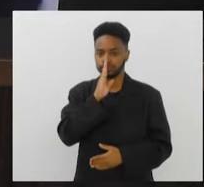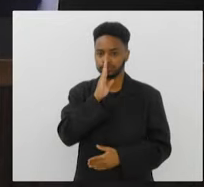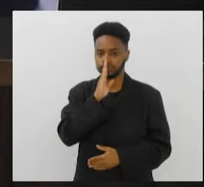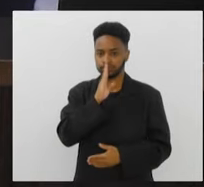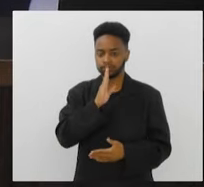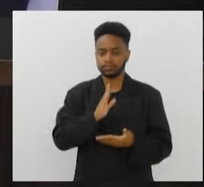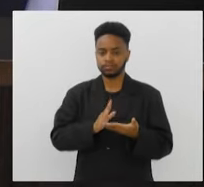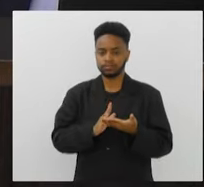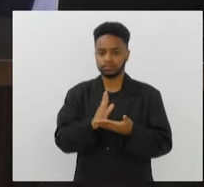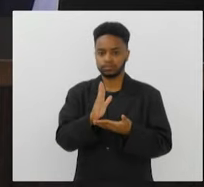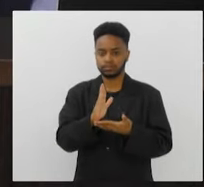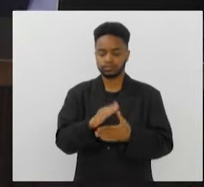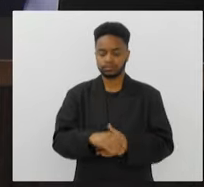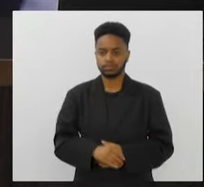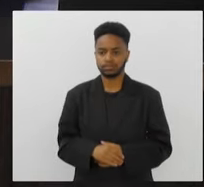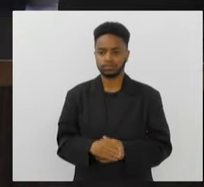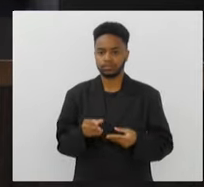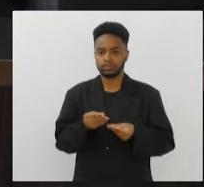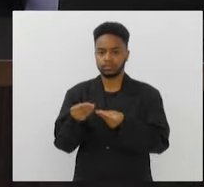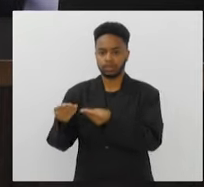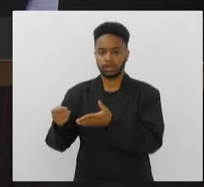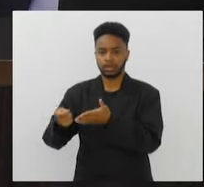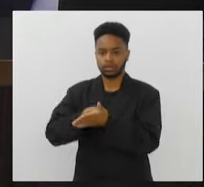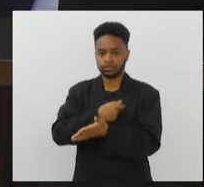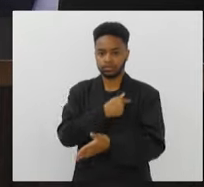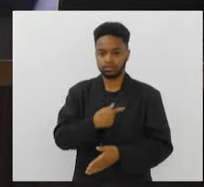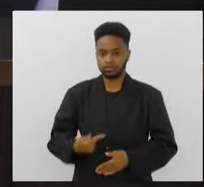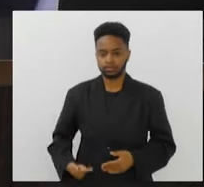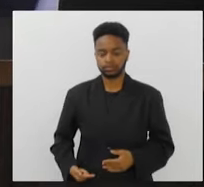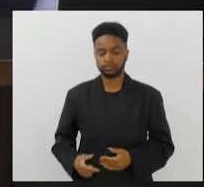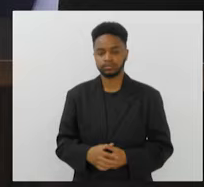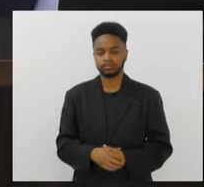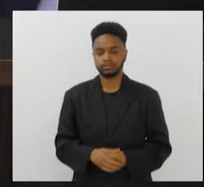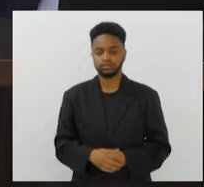estão. Aprovado, vai autógrafo.